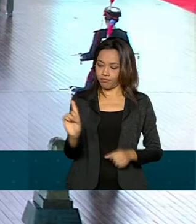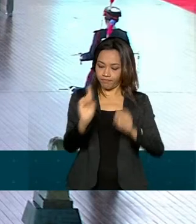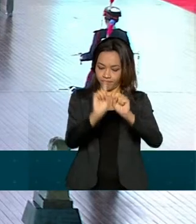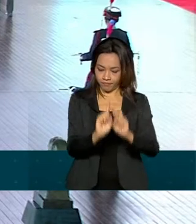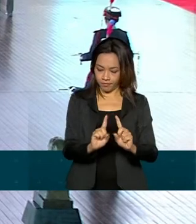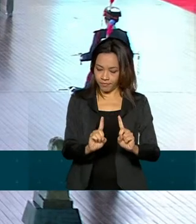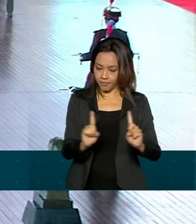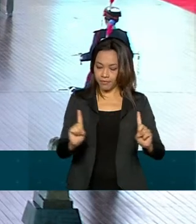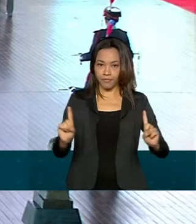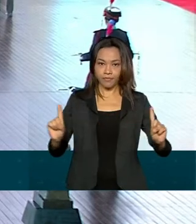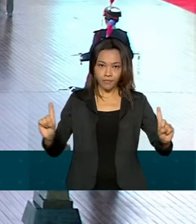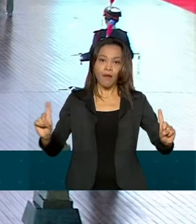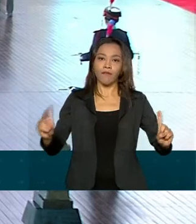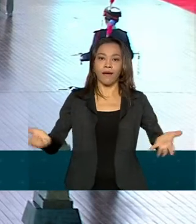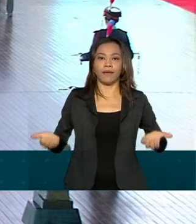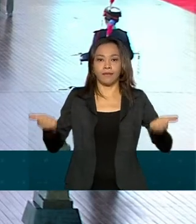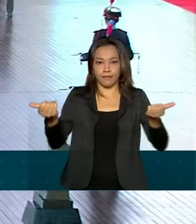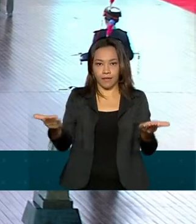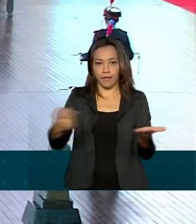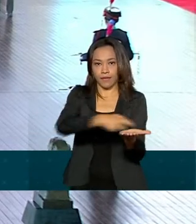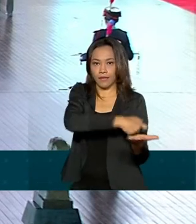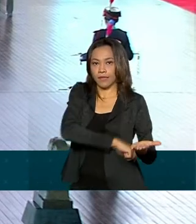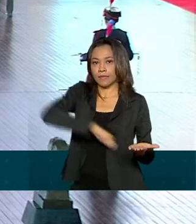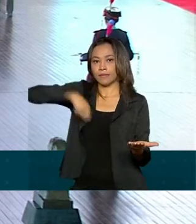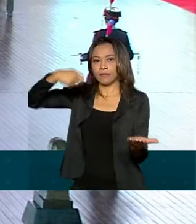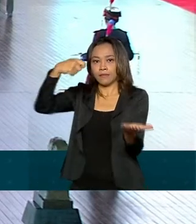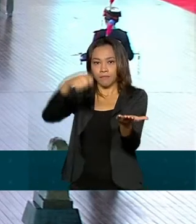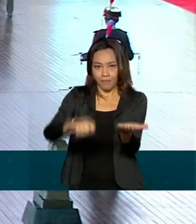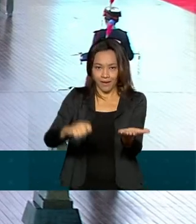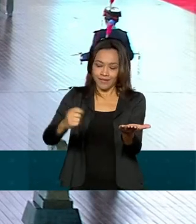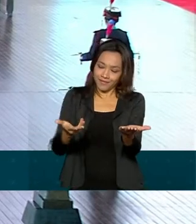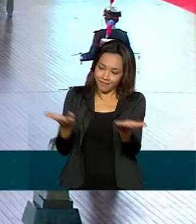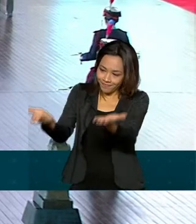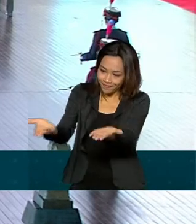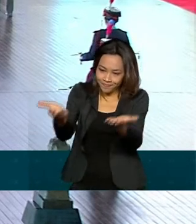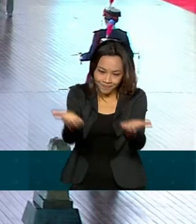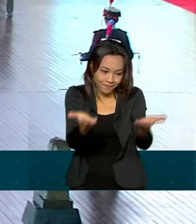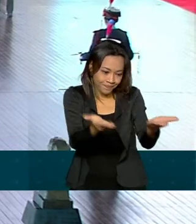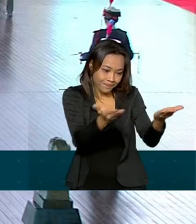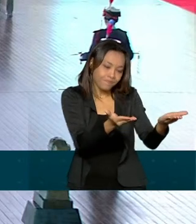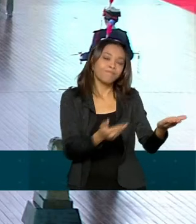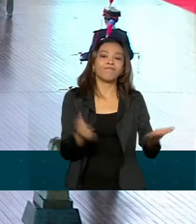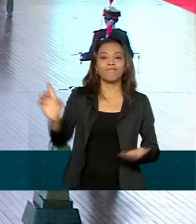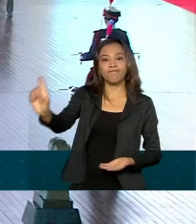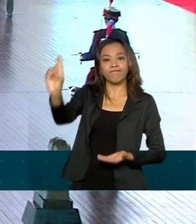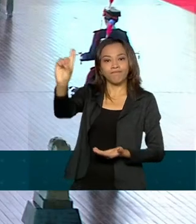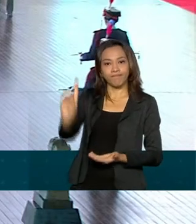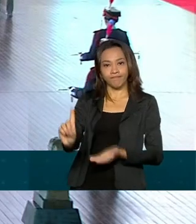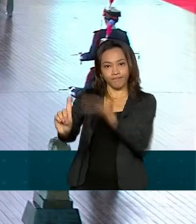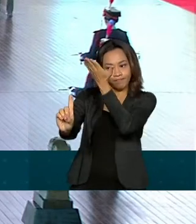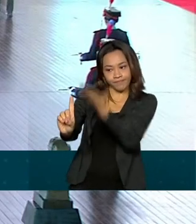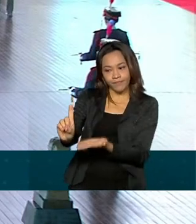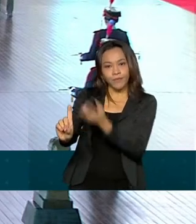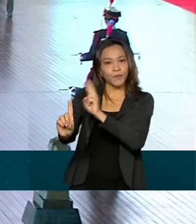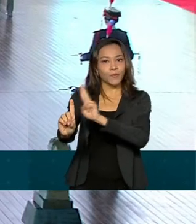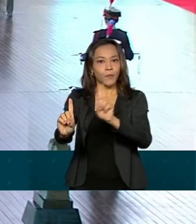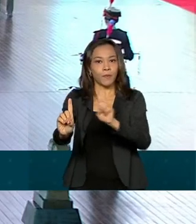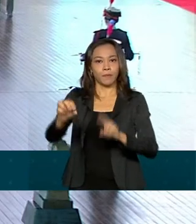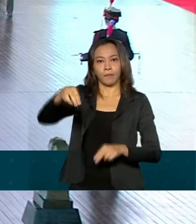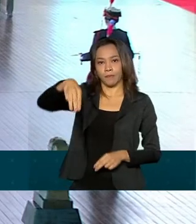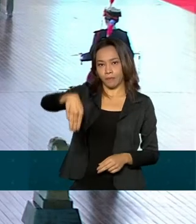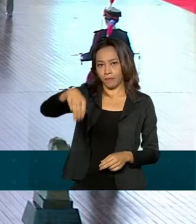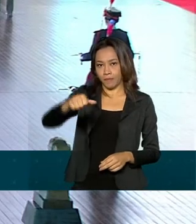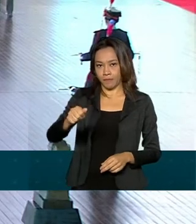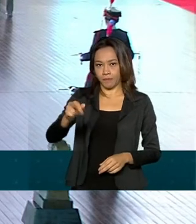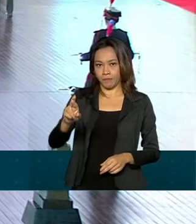paraninfos realizaram a entrega das espadas ao Generais promovidos general-de-exército Marco Antônio Freire